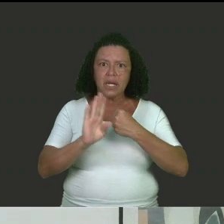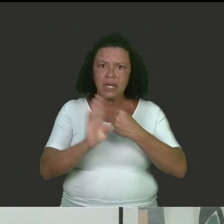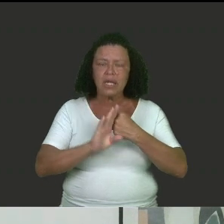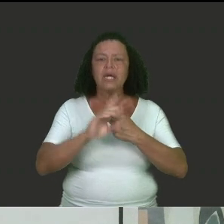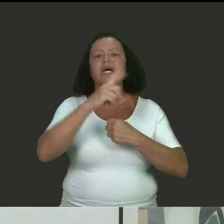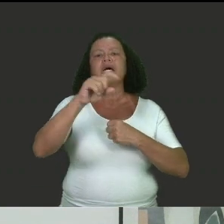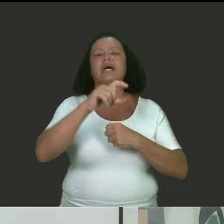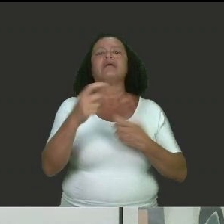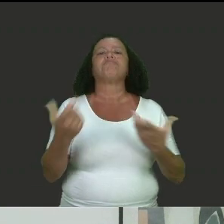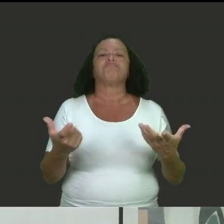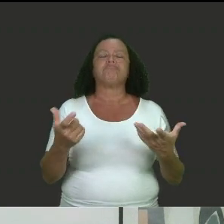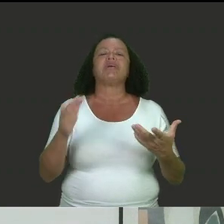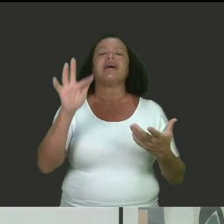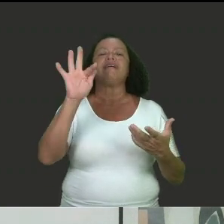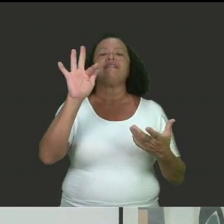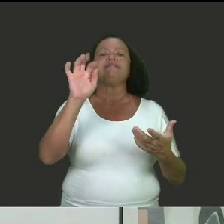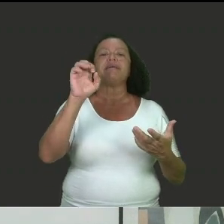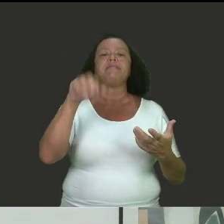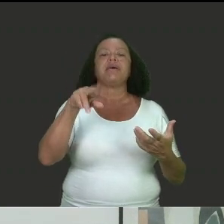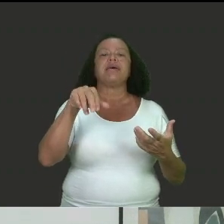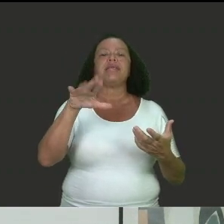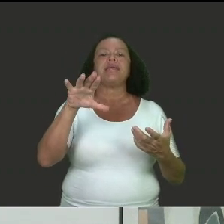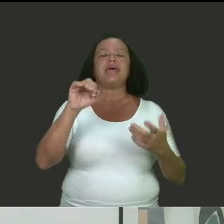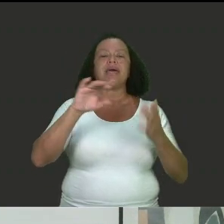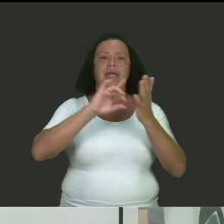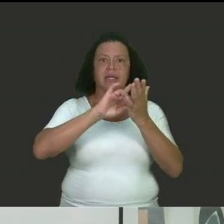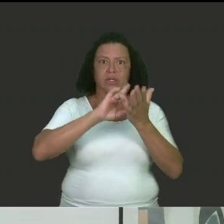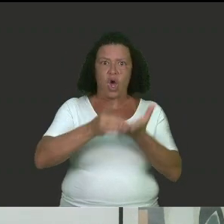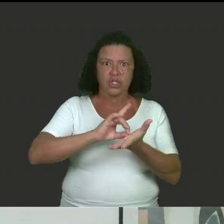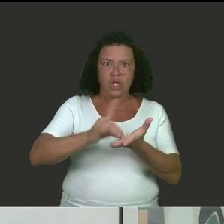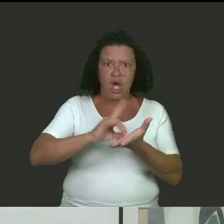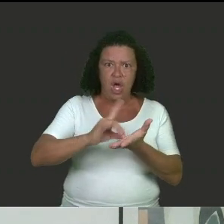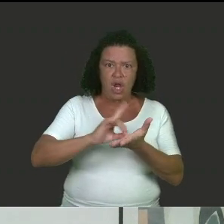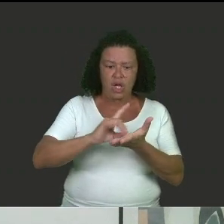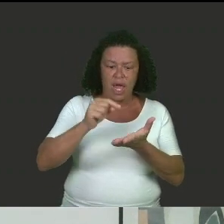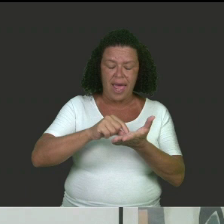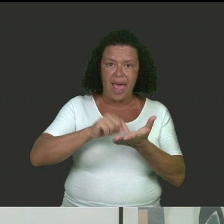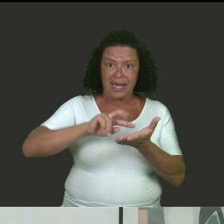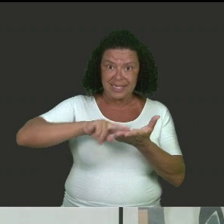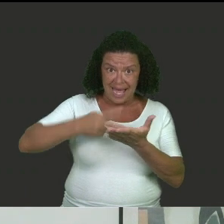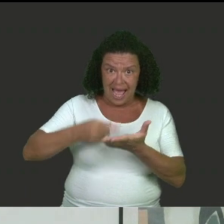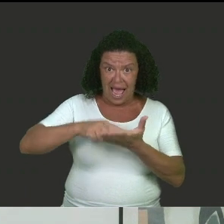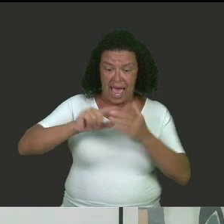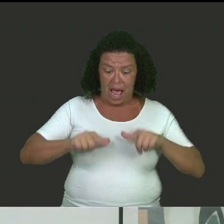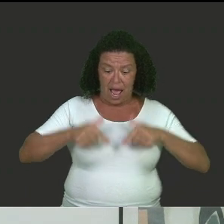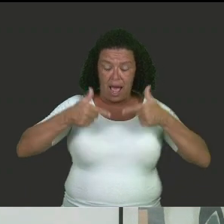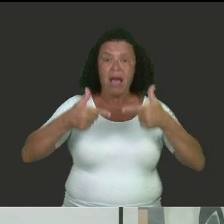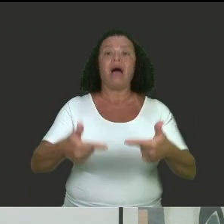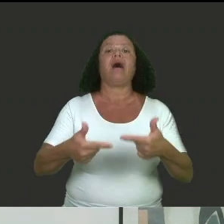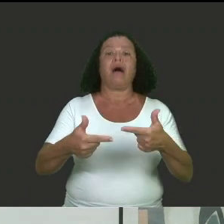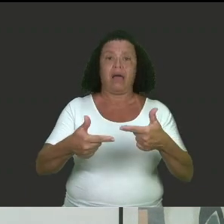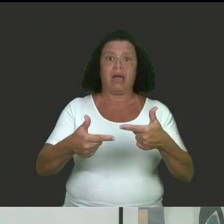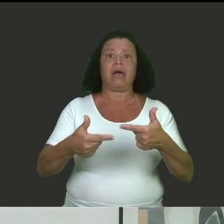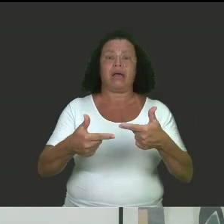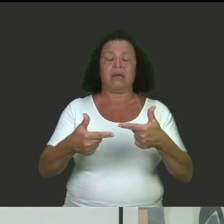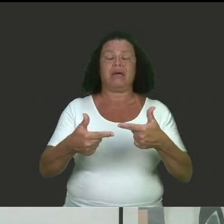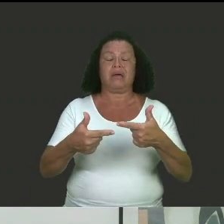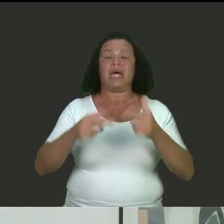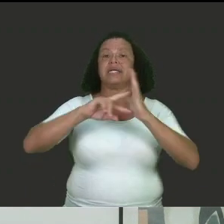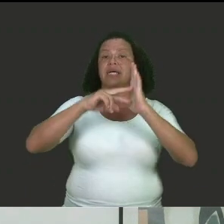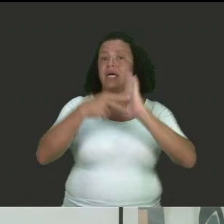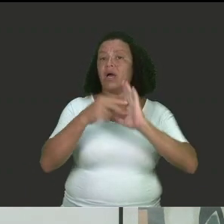o significado no dicionário é ato ou efeito de resignar. Resignar